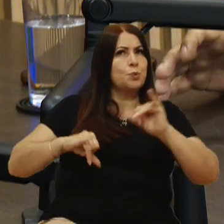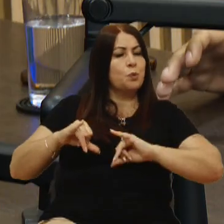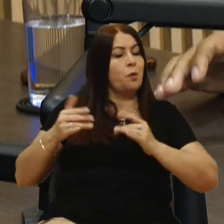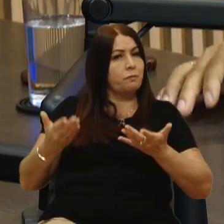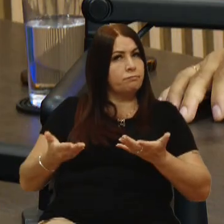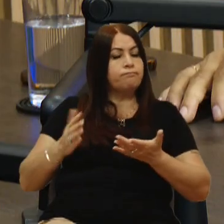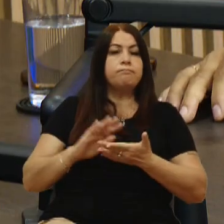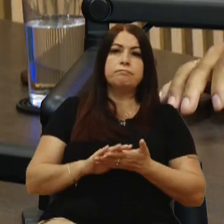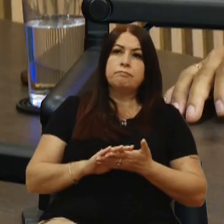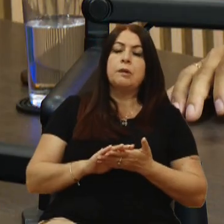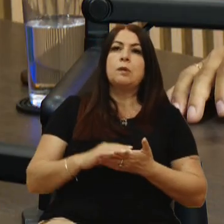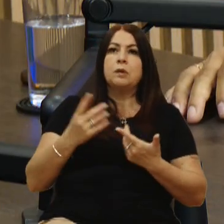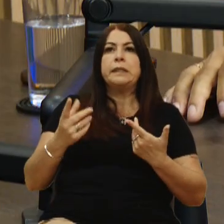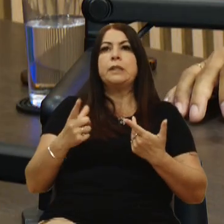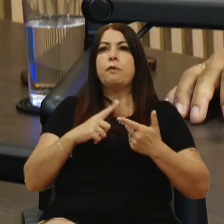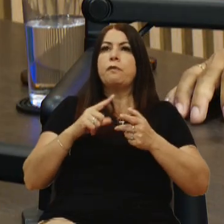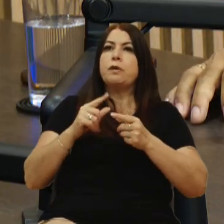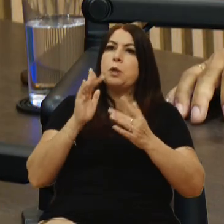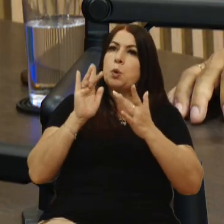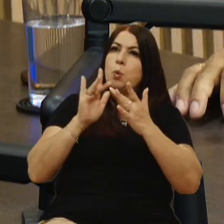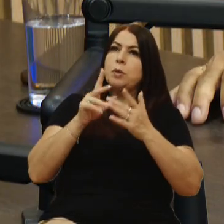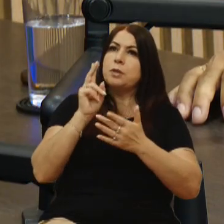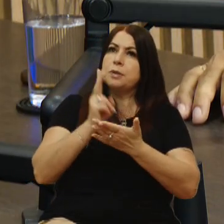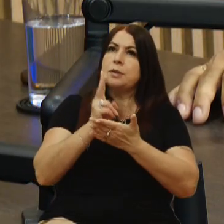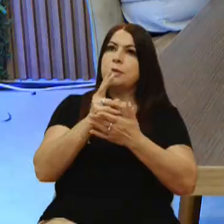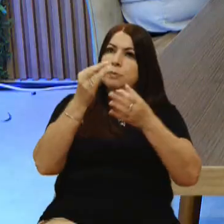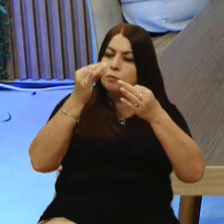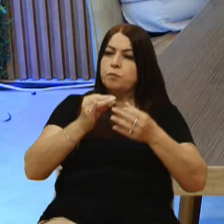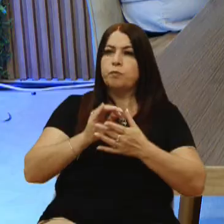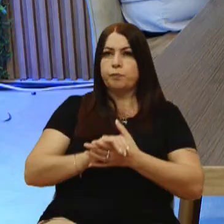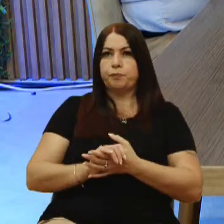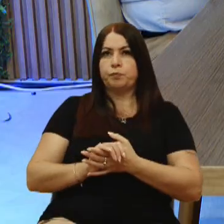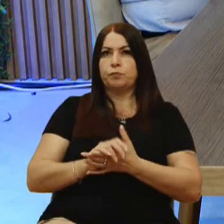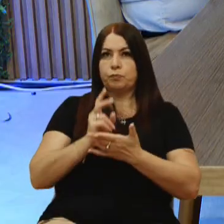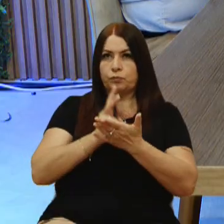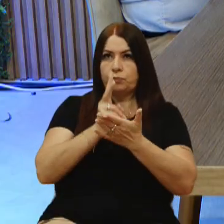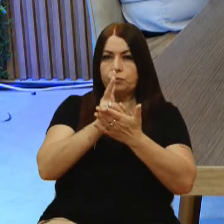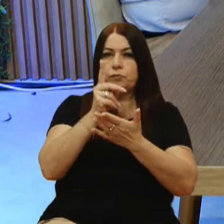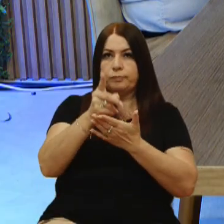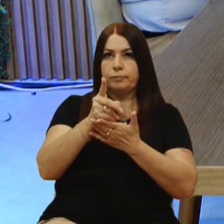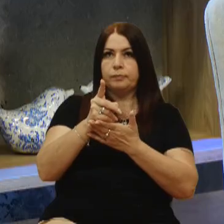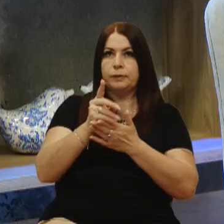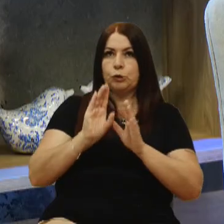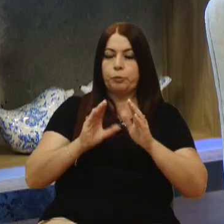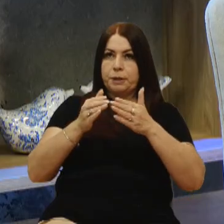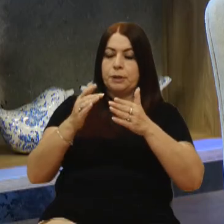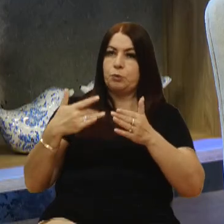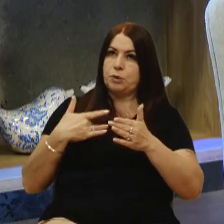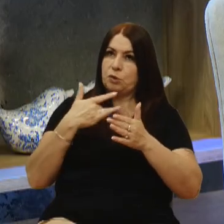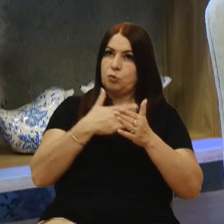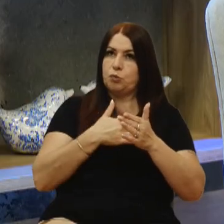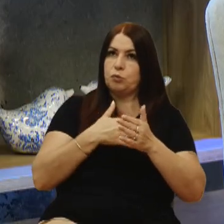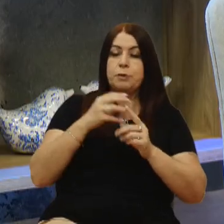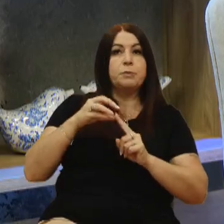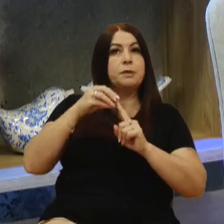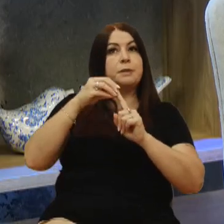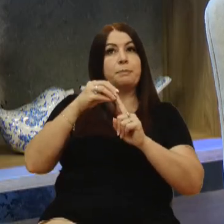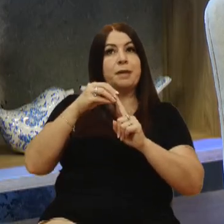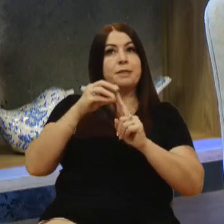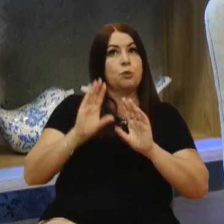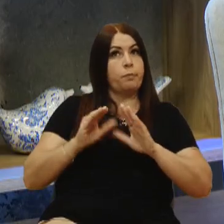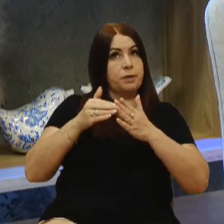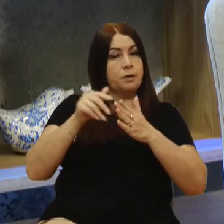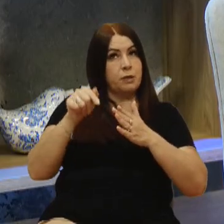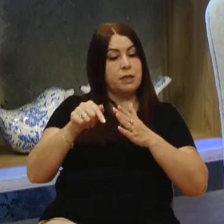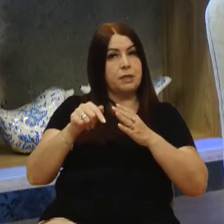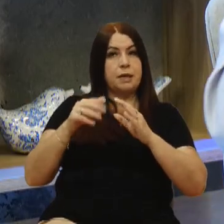então a gente vai estar em contato sempre, com certeza. Permanecendo nessa questão da Comissão de Saúde, que é uma das principais comissões aqui